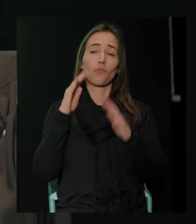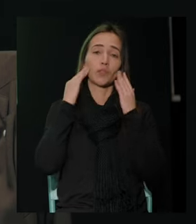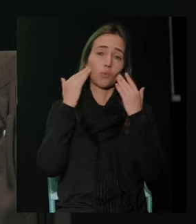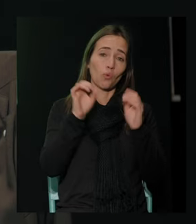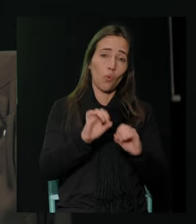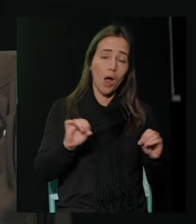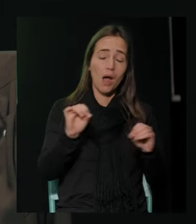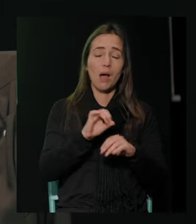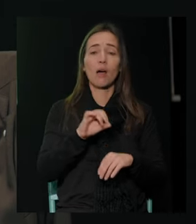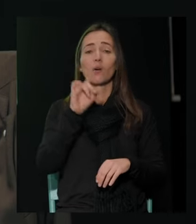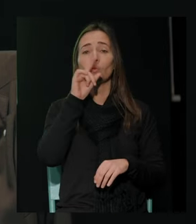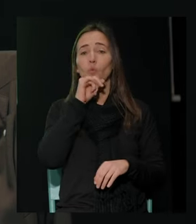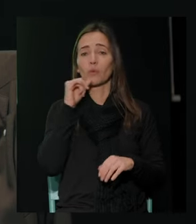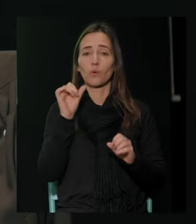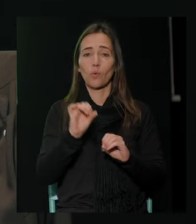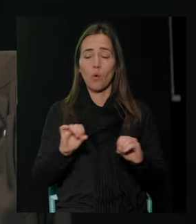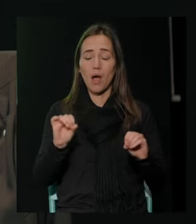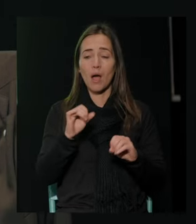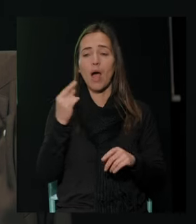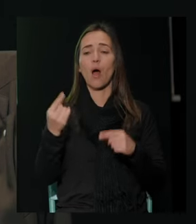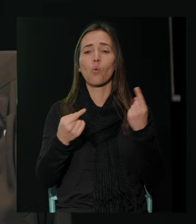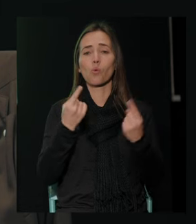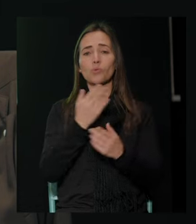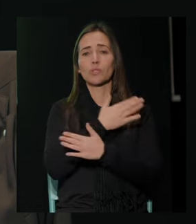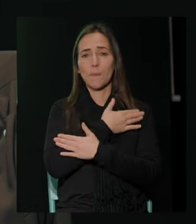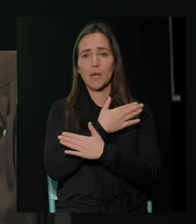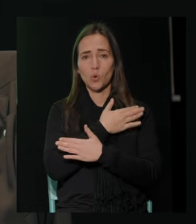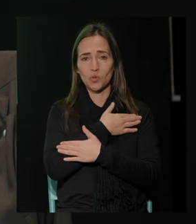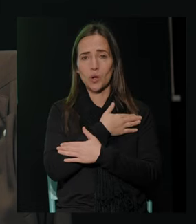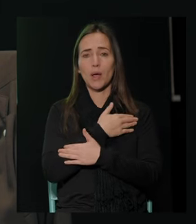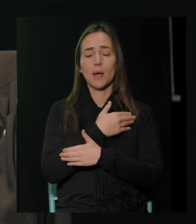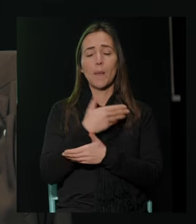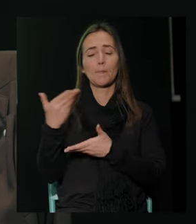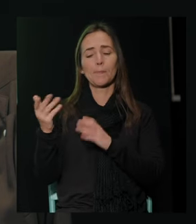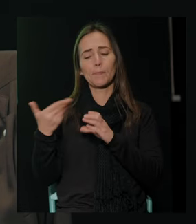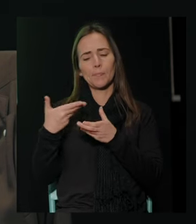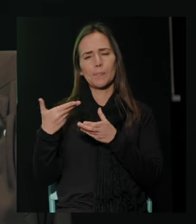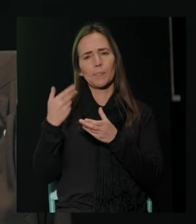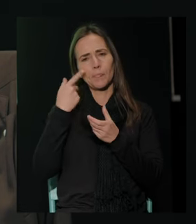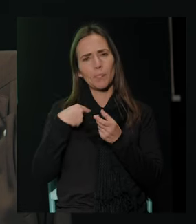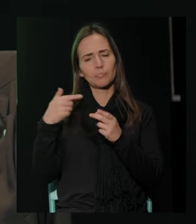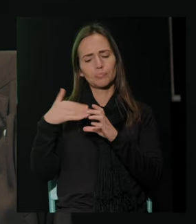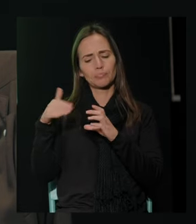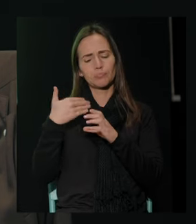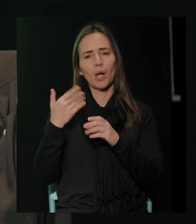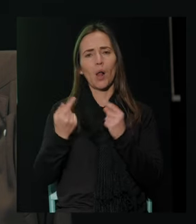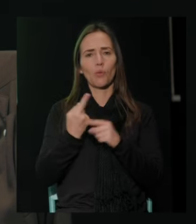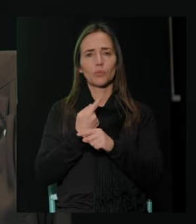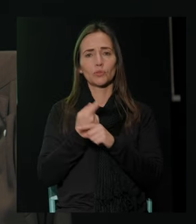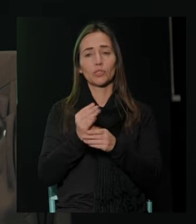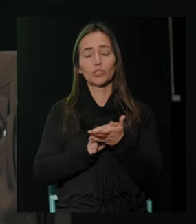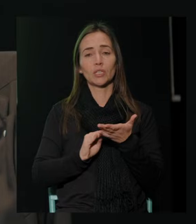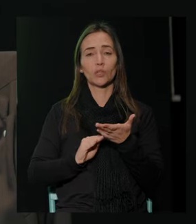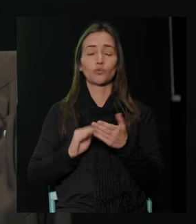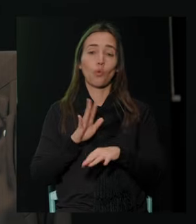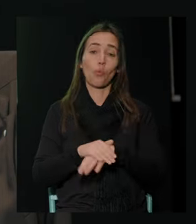Twitter, tive alguns amigos que foram partilhando algumas coisas que se escreveram a propósito dessa